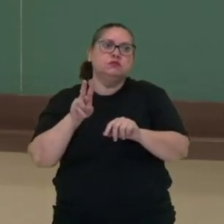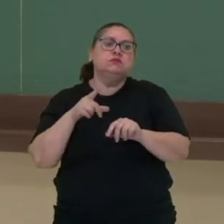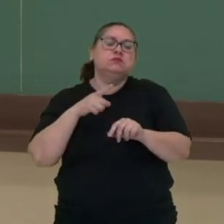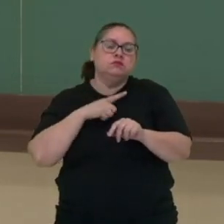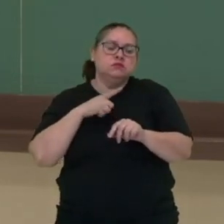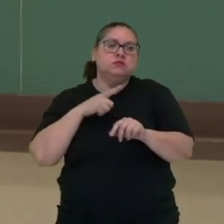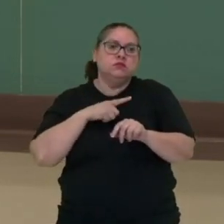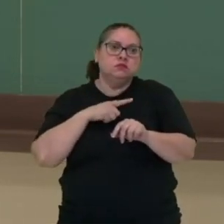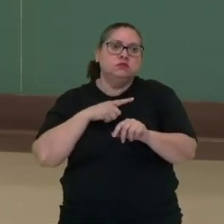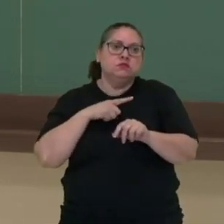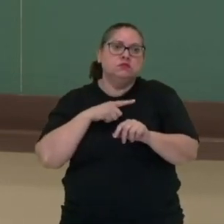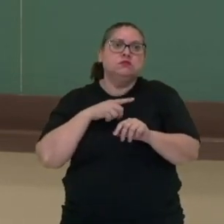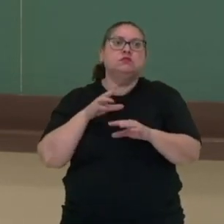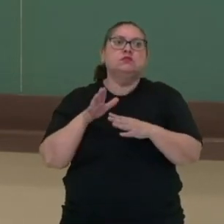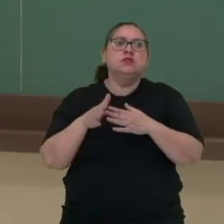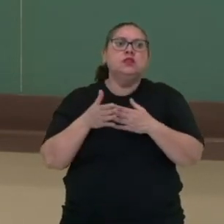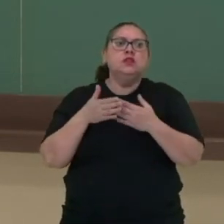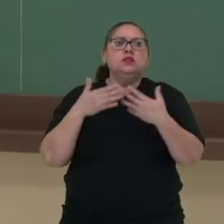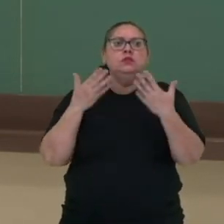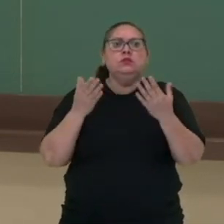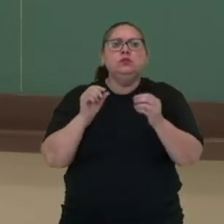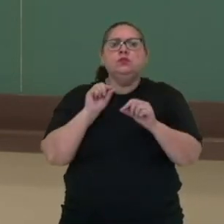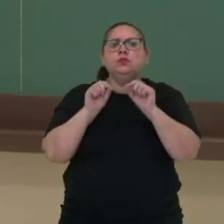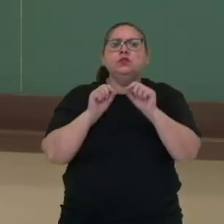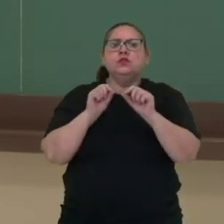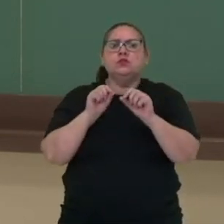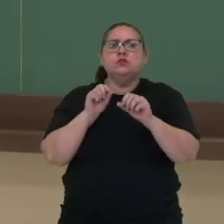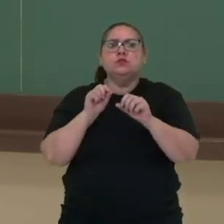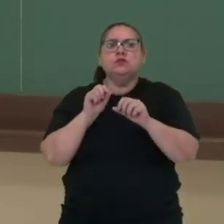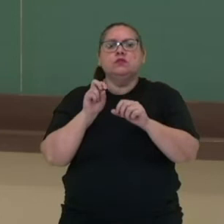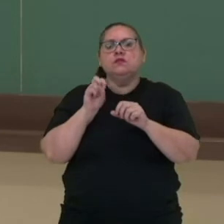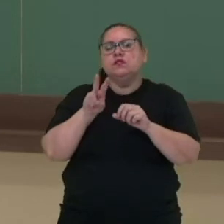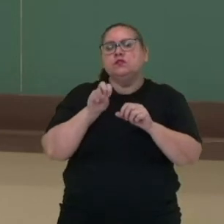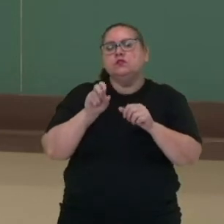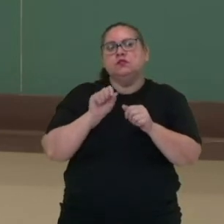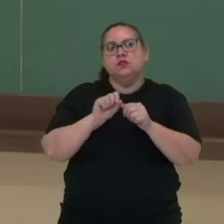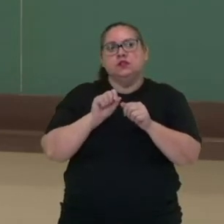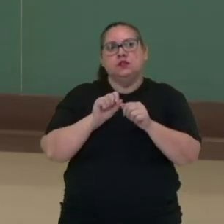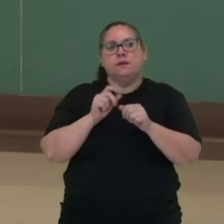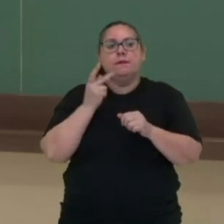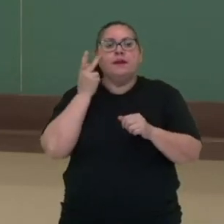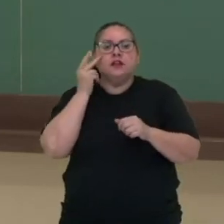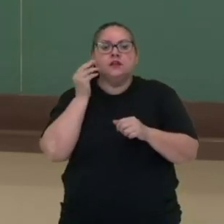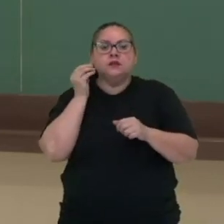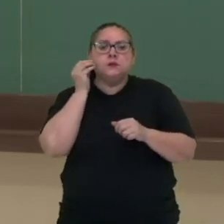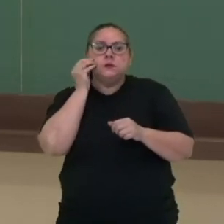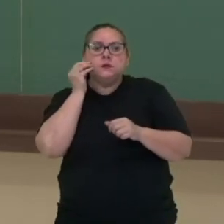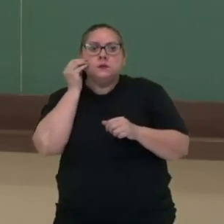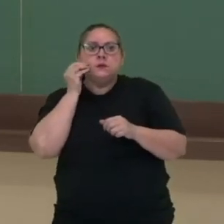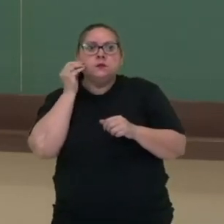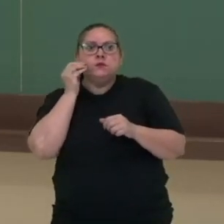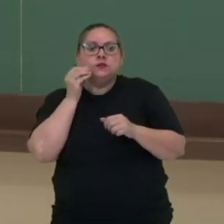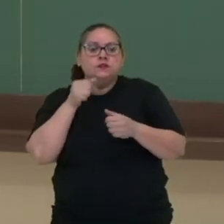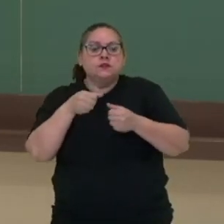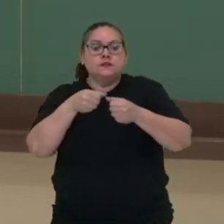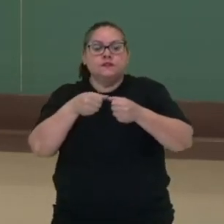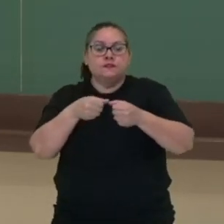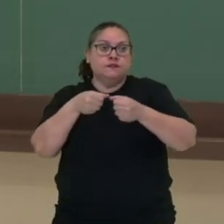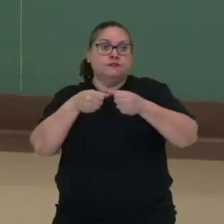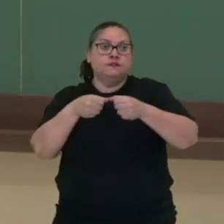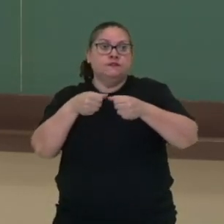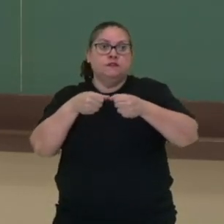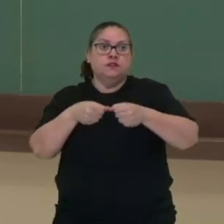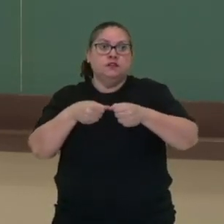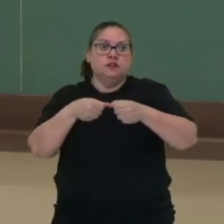conseguir adquirir. Então, o que o vírus faz? Para tentar se manter